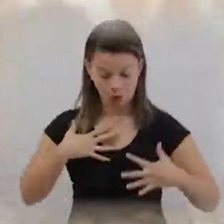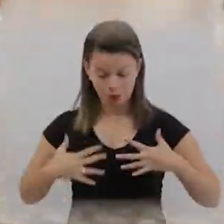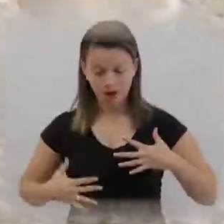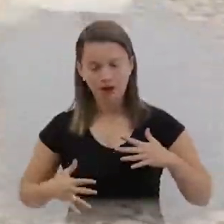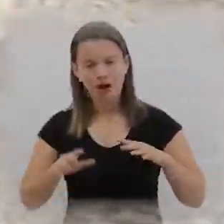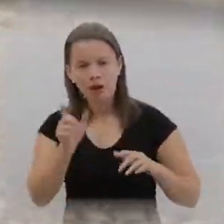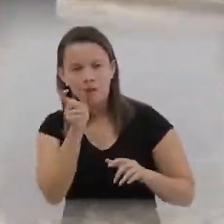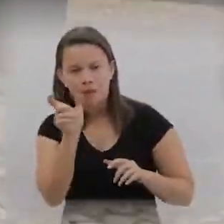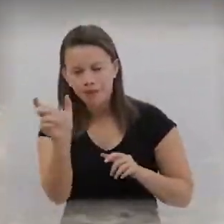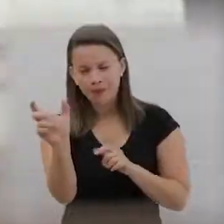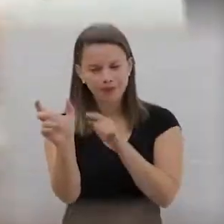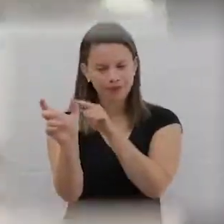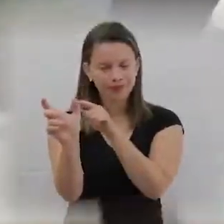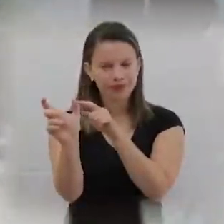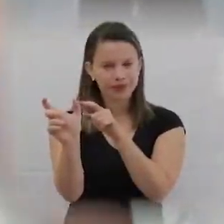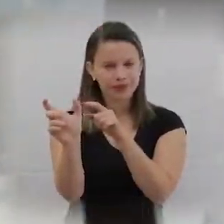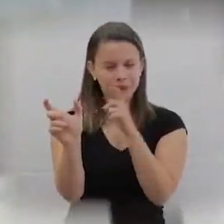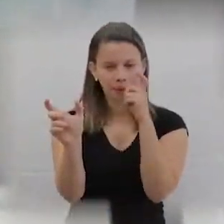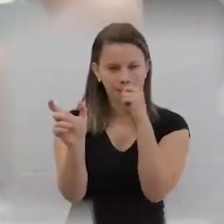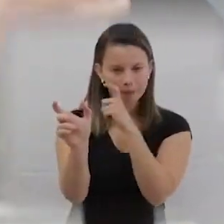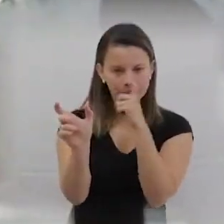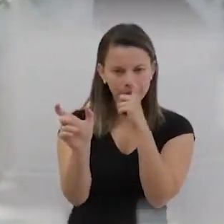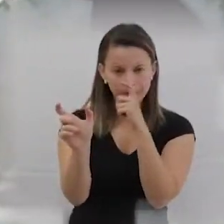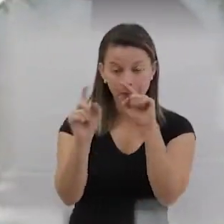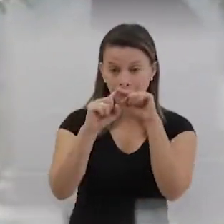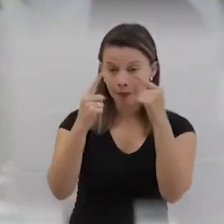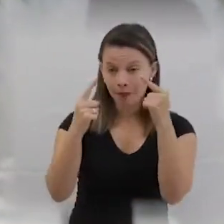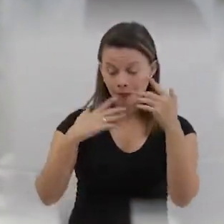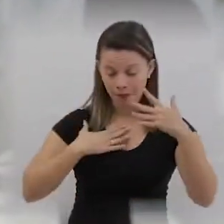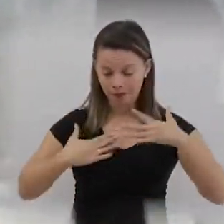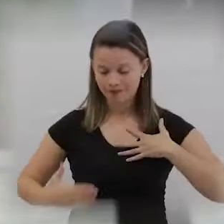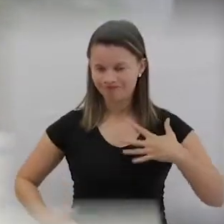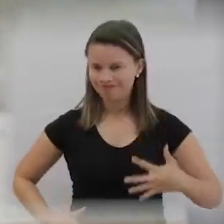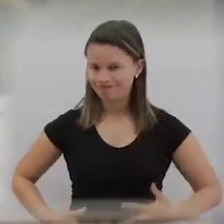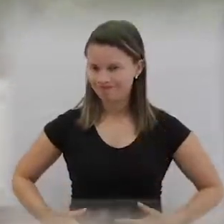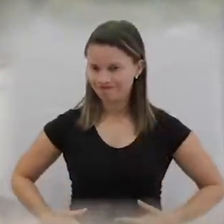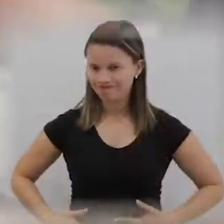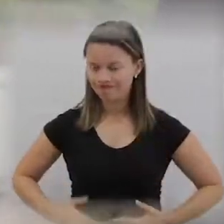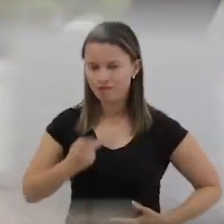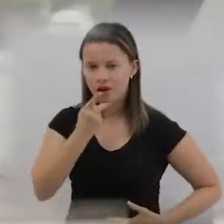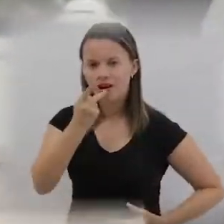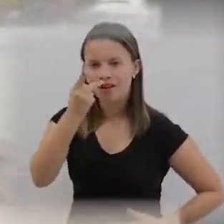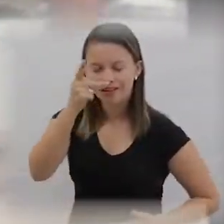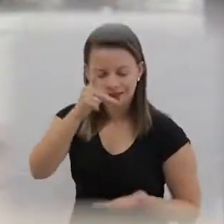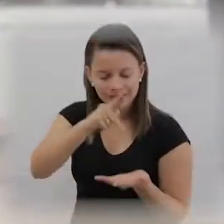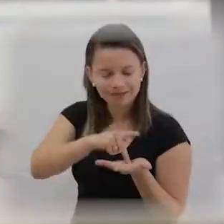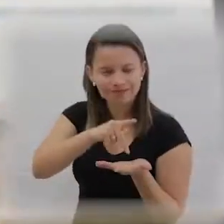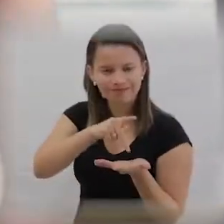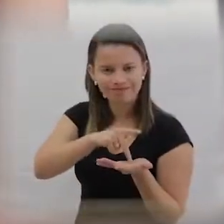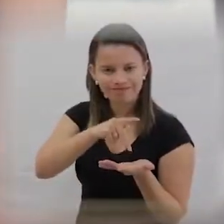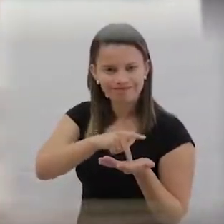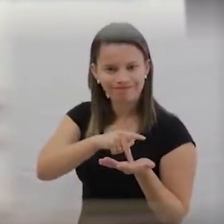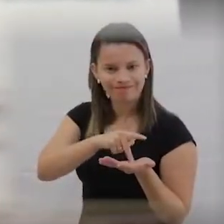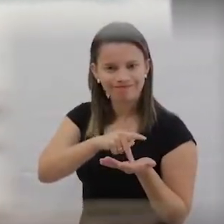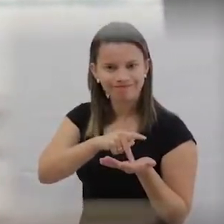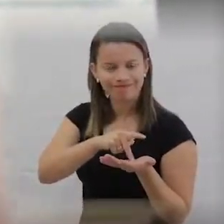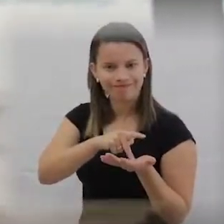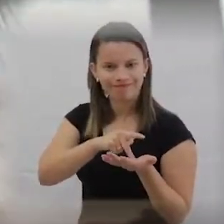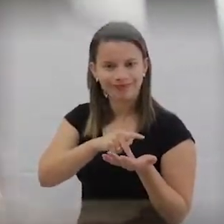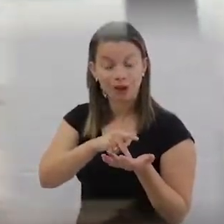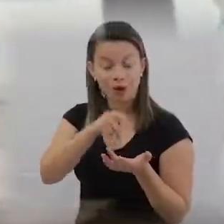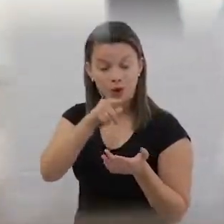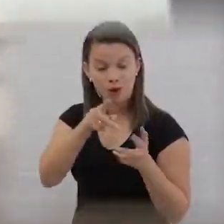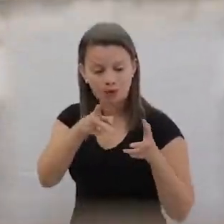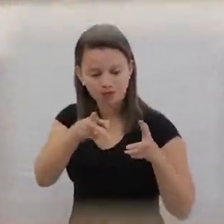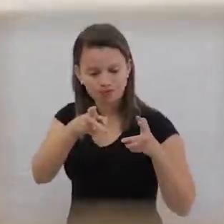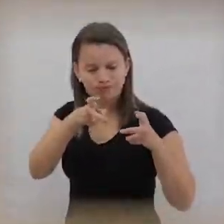camuflar, mas o corpo não mente e o corpo não tem como você não reconhecer